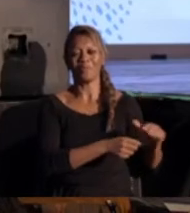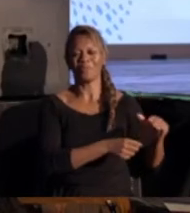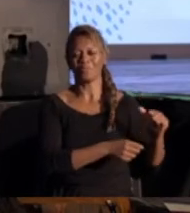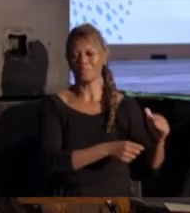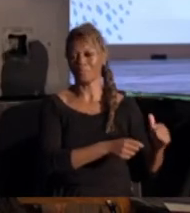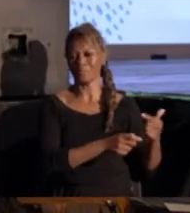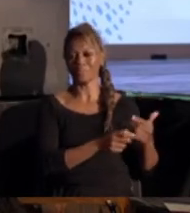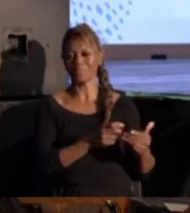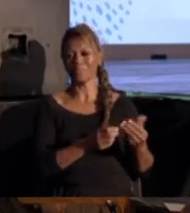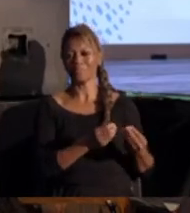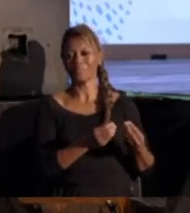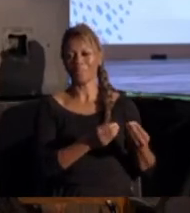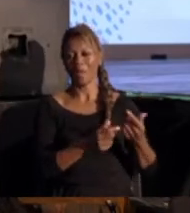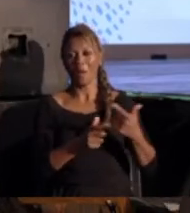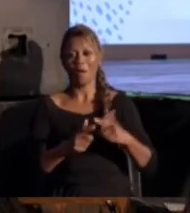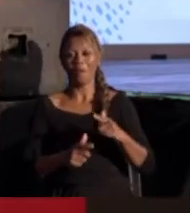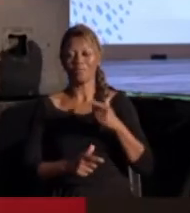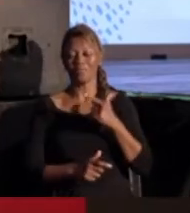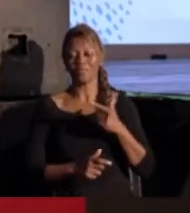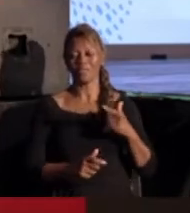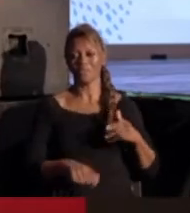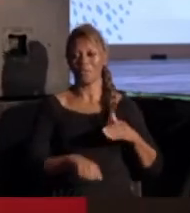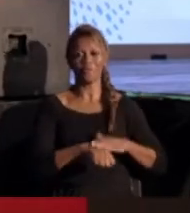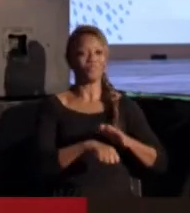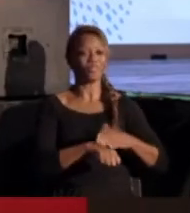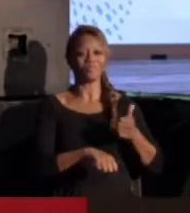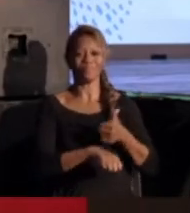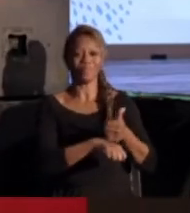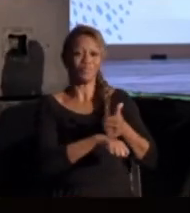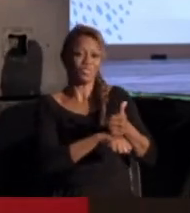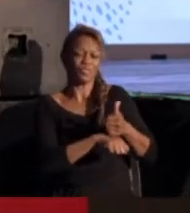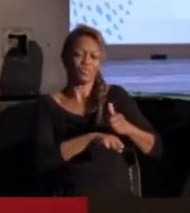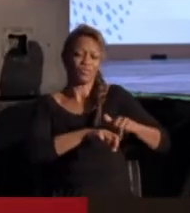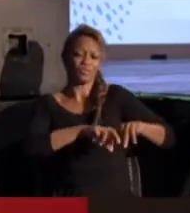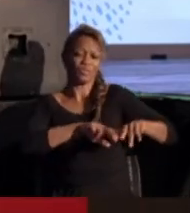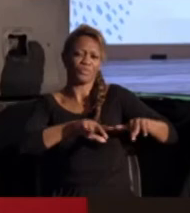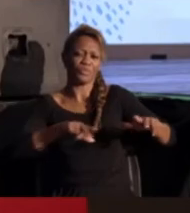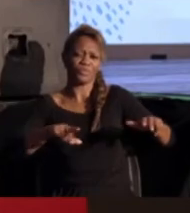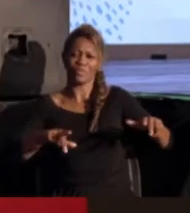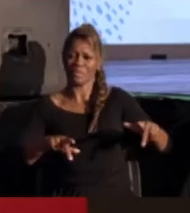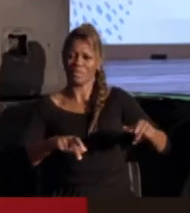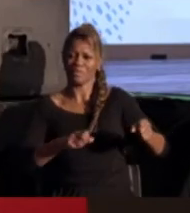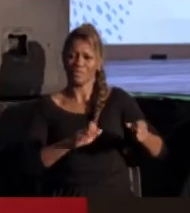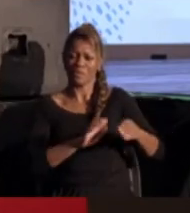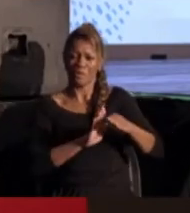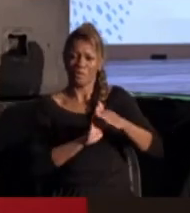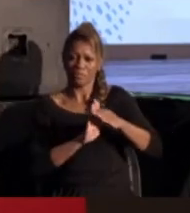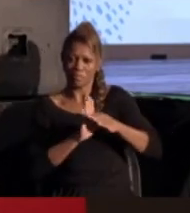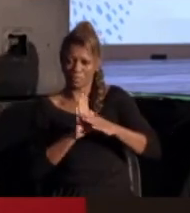não fossem as coisas que eu havia aprendido na escola e que estavam nos manuais.